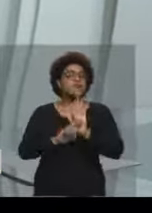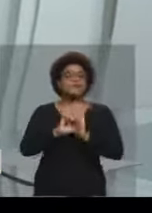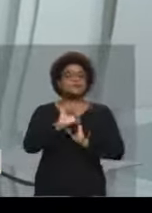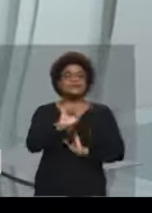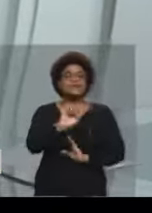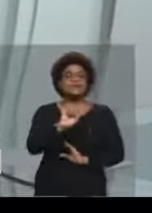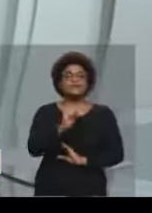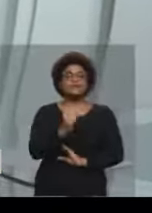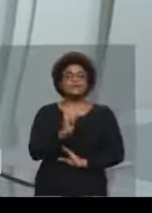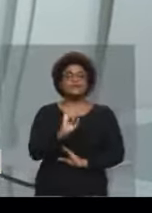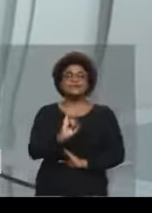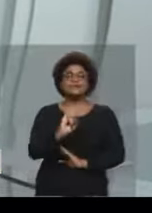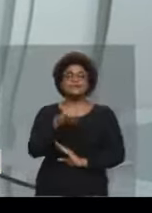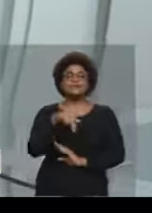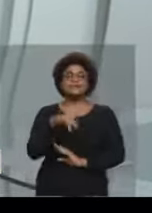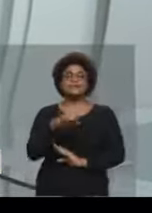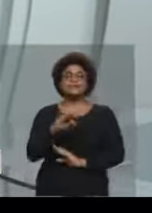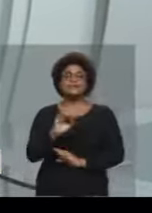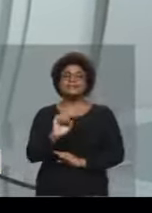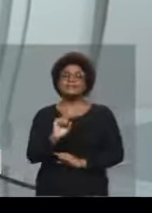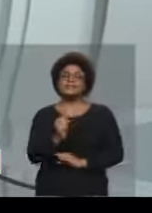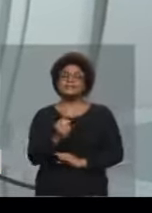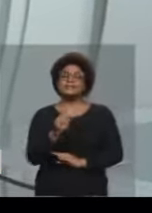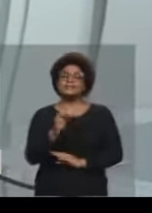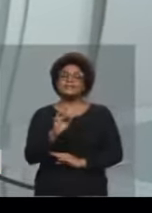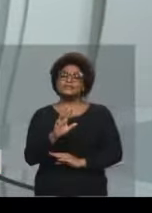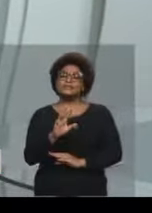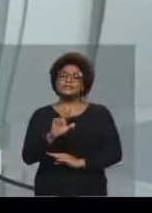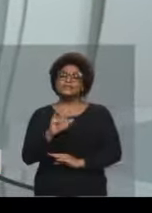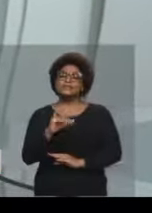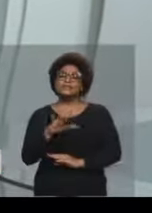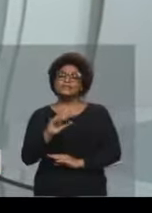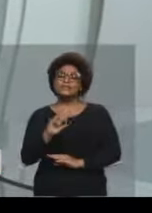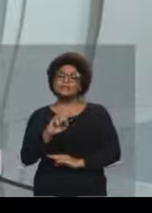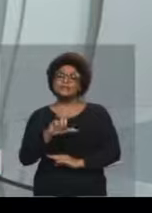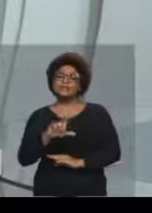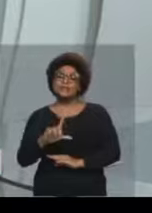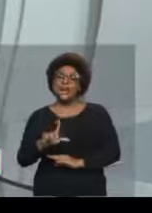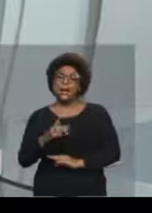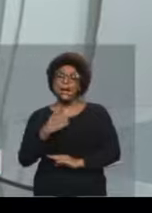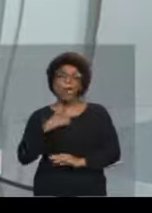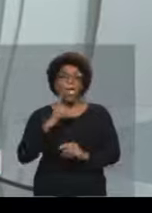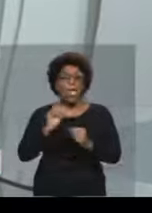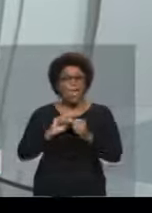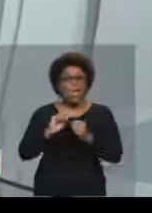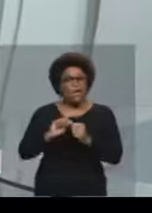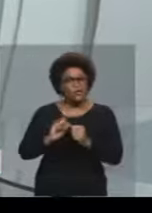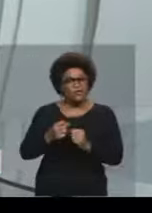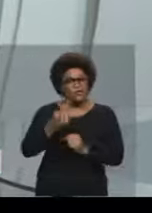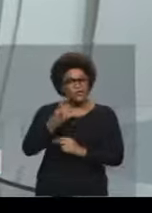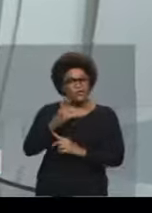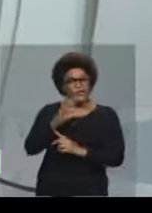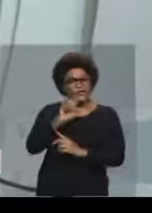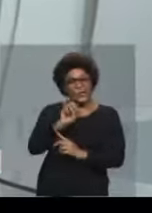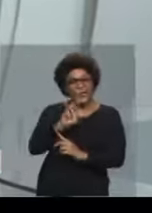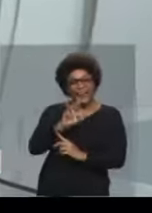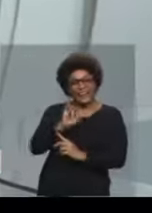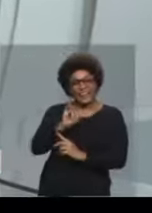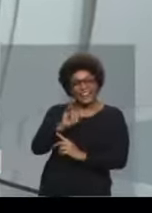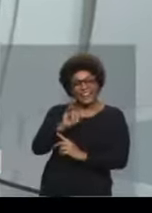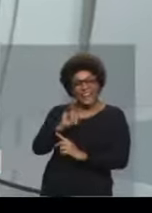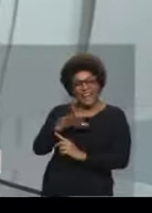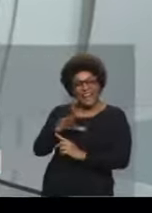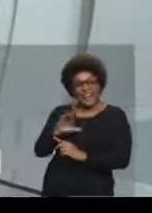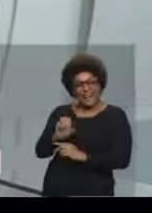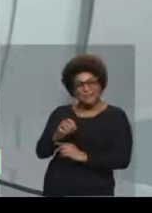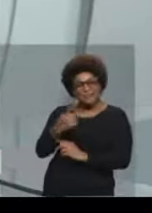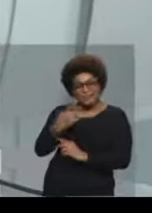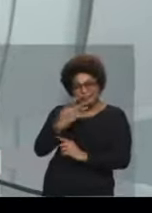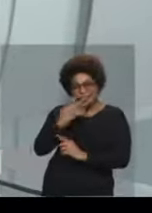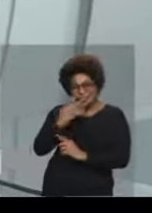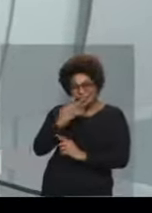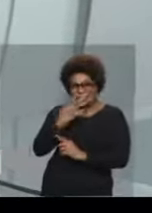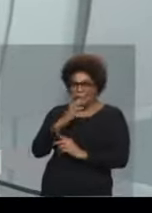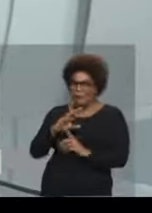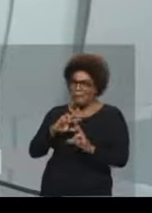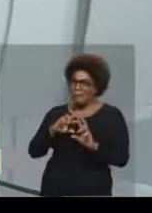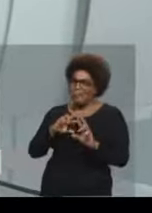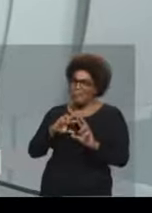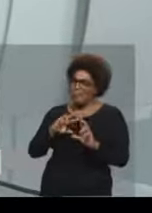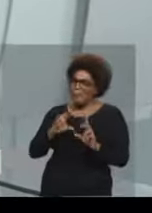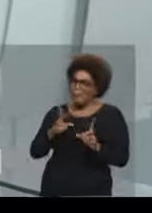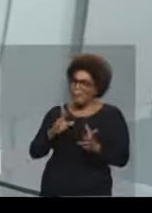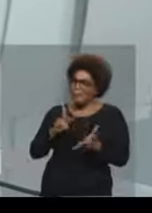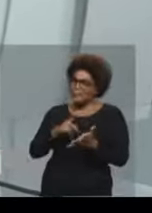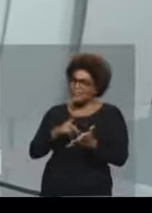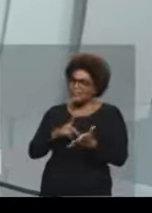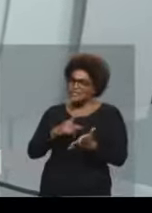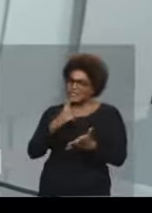Eu até me aventurei a fazer um origami, um cachorro que ficou parecendo um porco, mas enfim, né? Faz